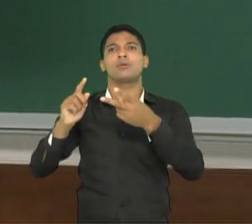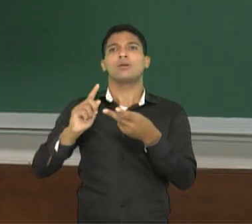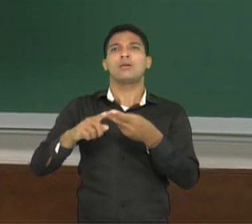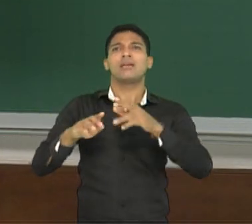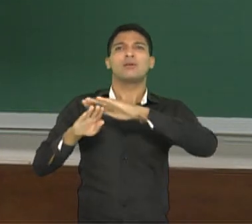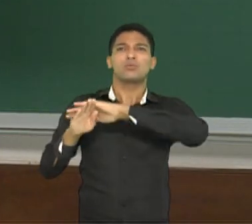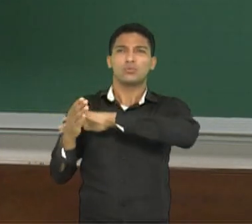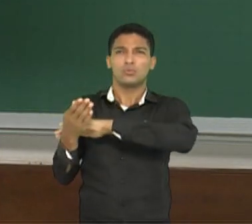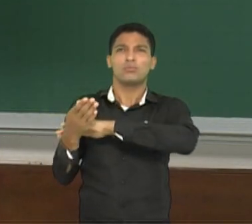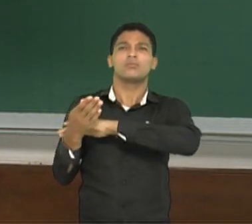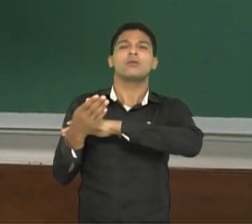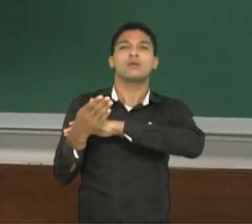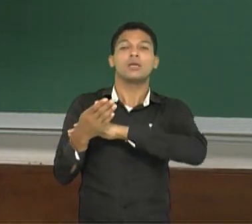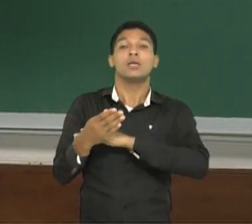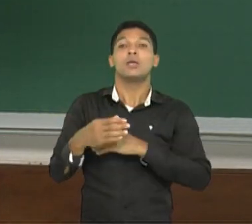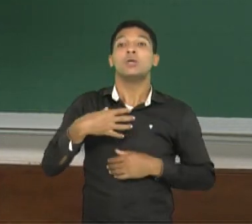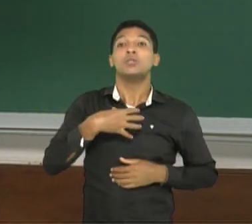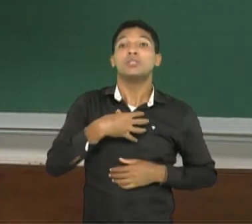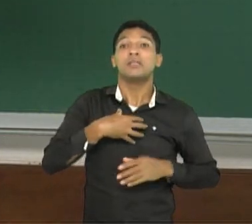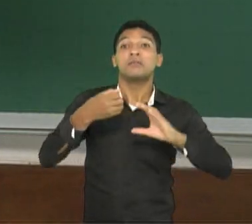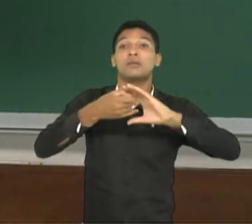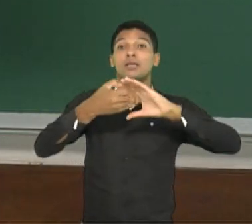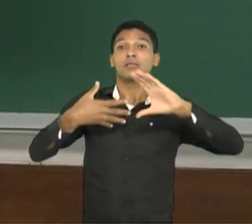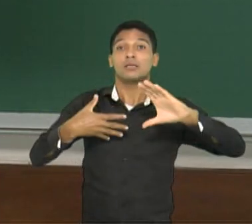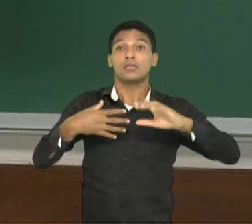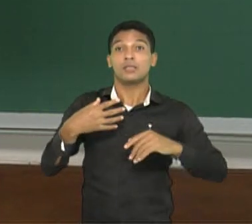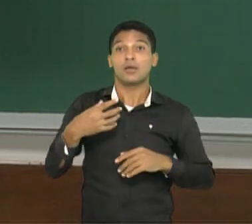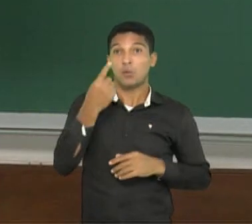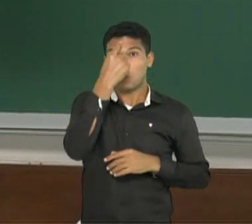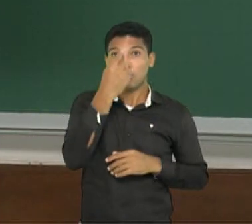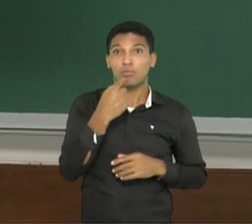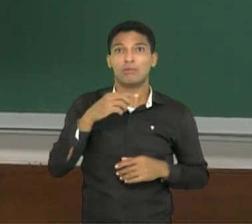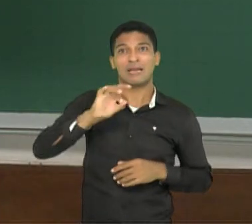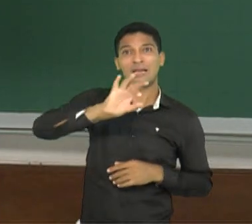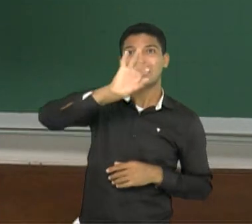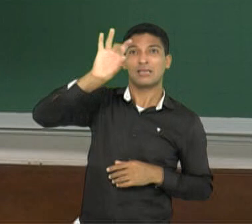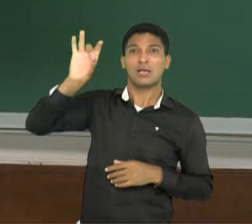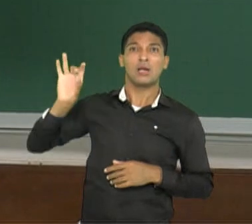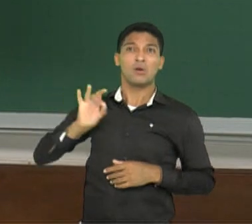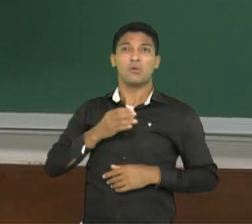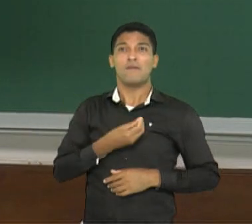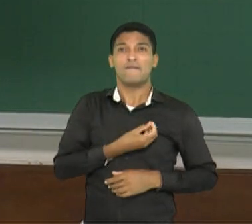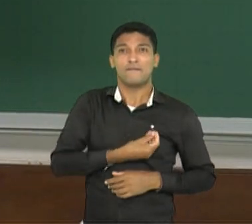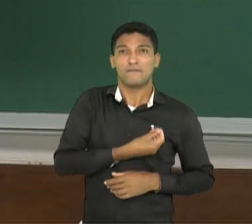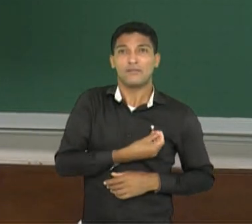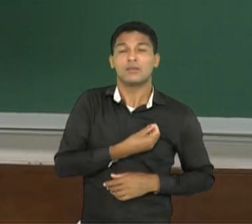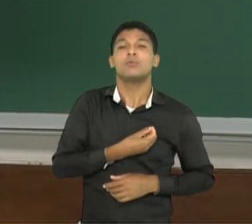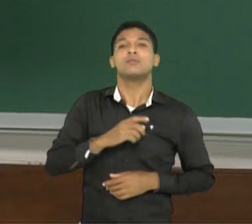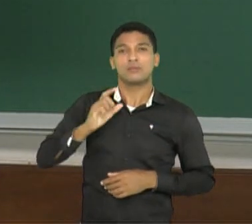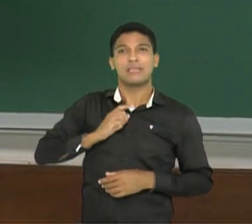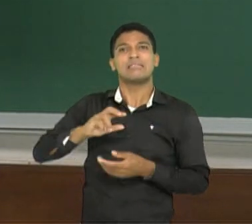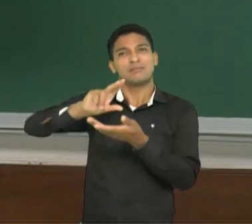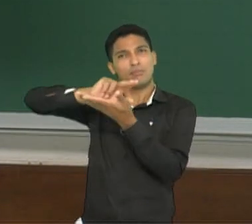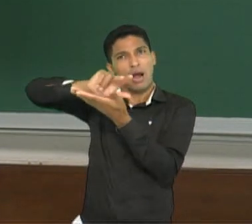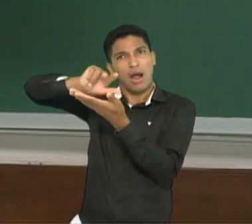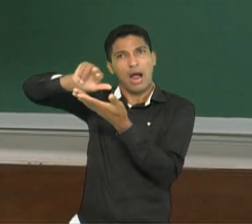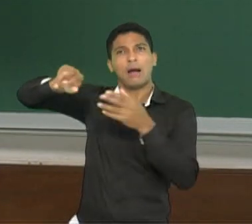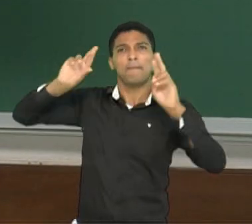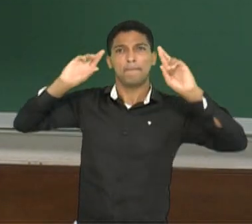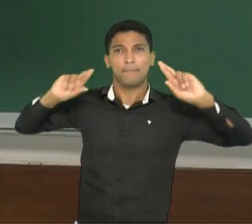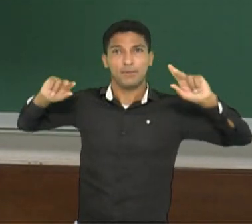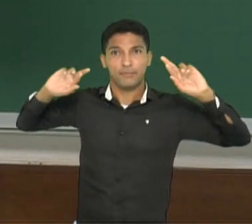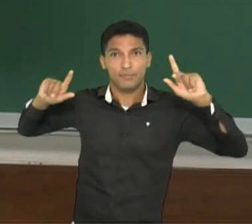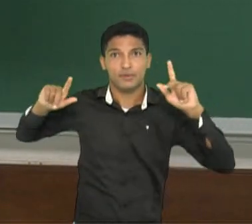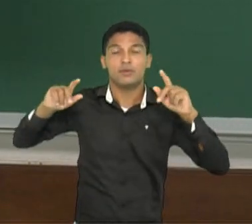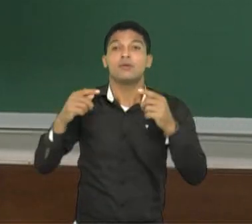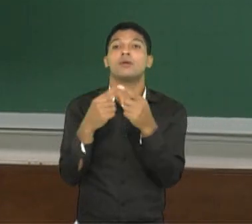de viver. Por isso a gente diz que tem essa grande diversidade étnica. Mas nós temos 3 grupos que compõem esse